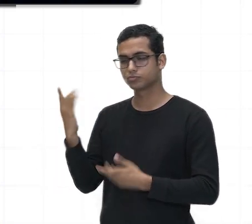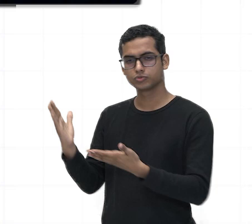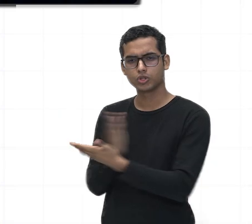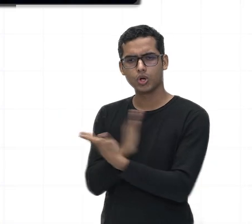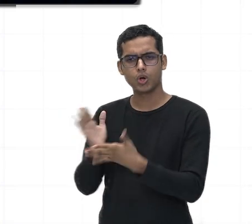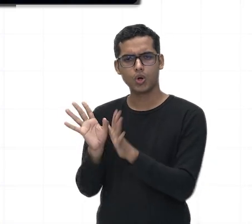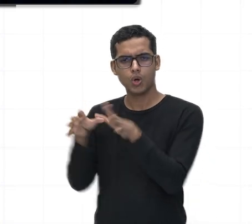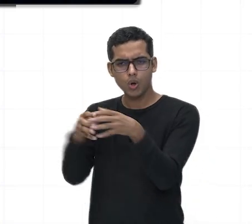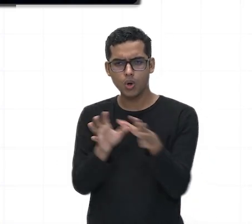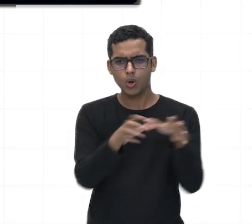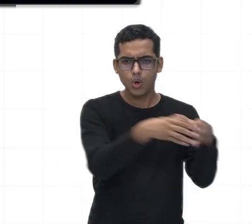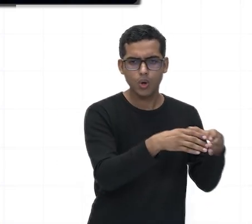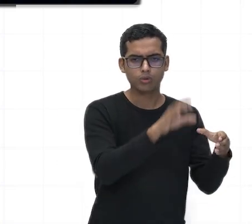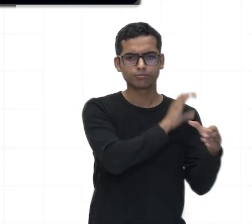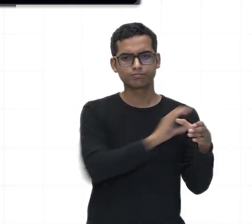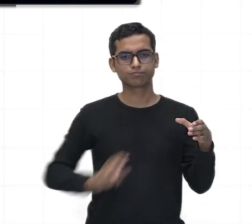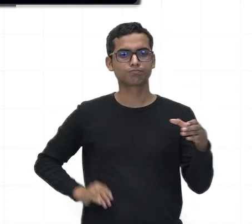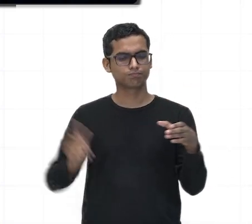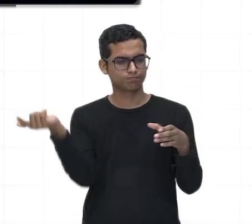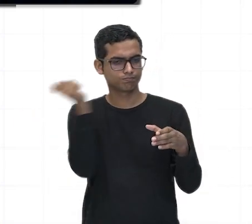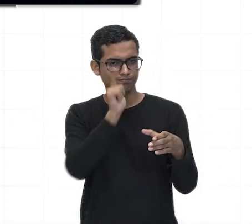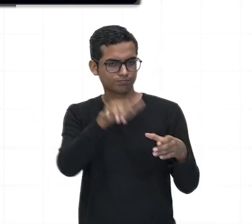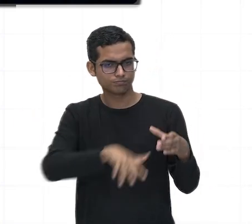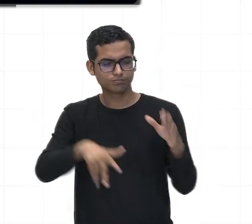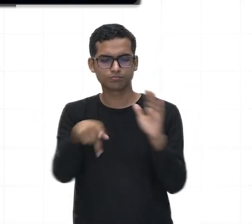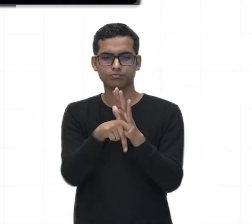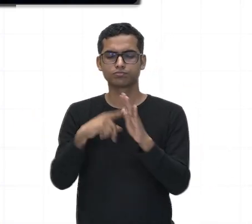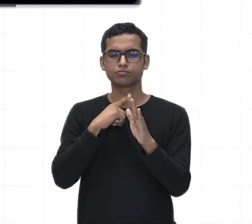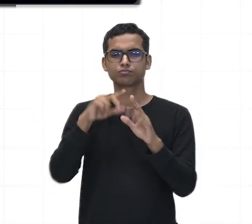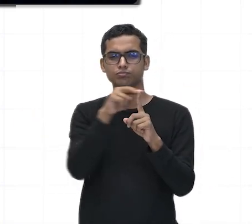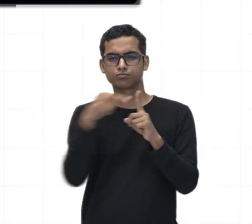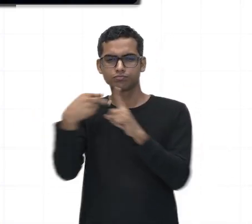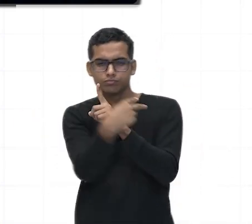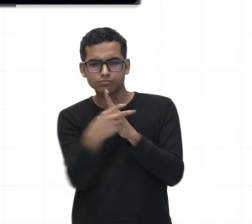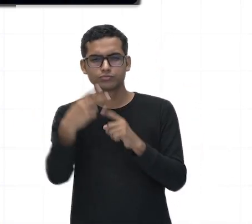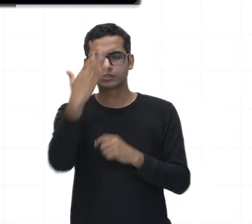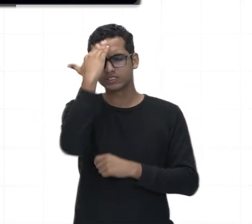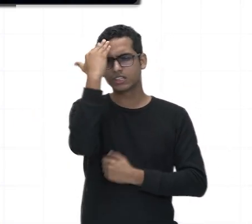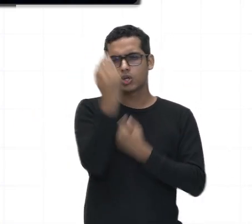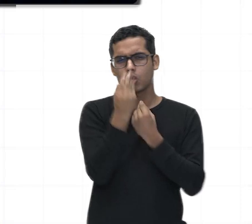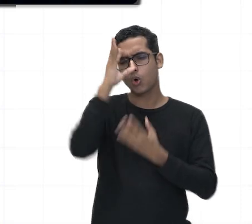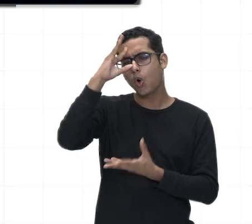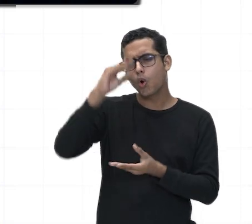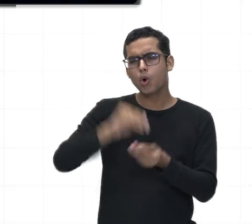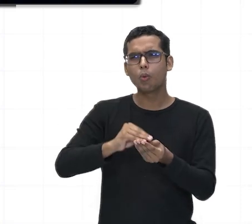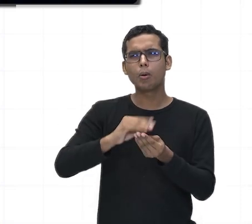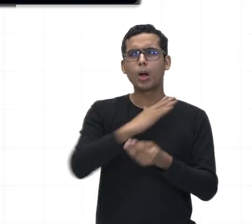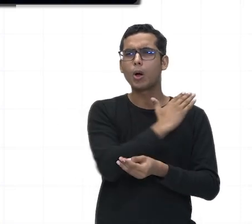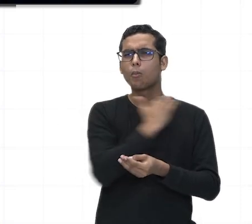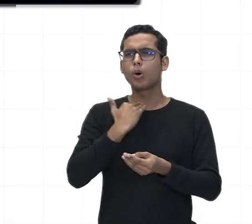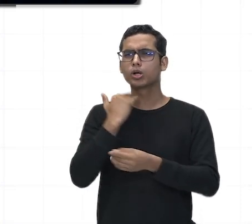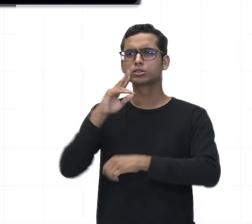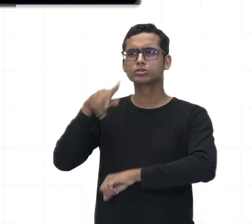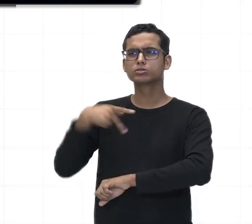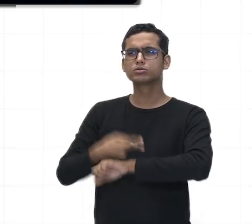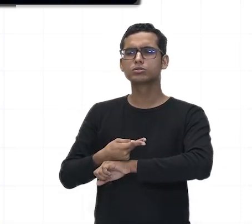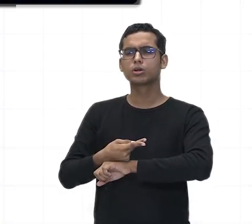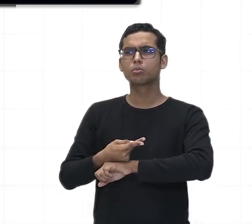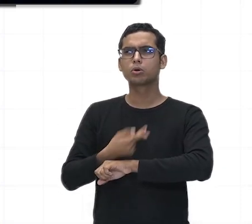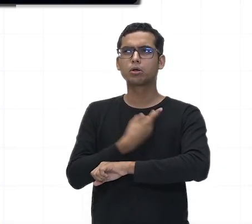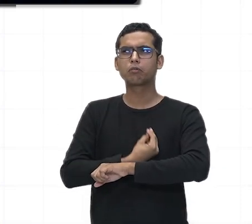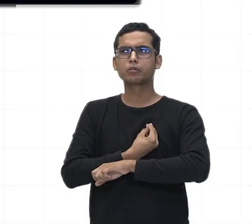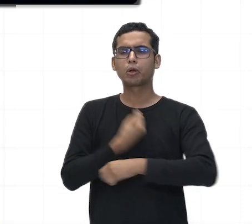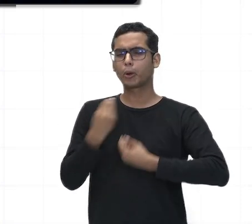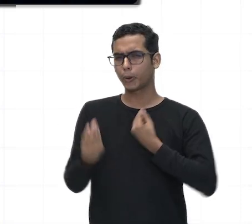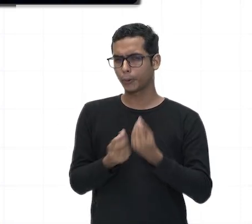concebem essa passagem, né? Esse aspecto da morte e a vida após a morte. O que há de comum